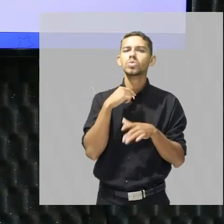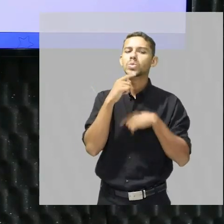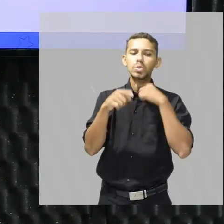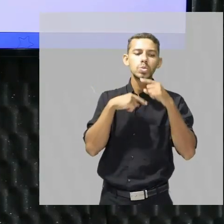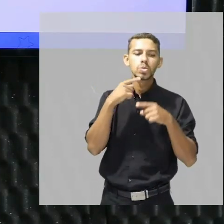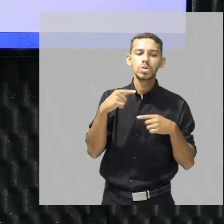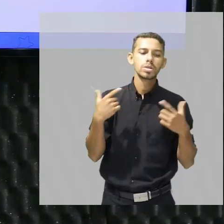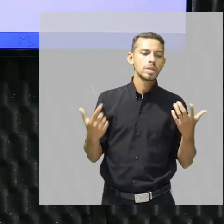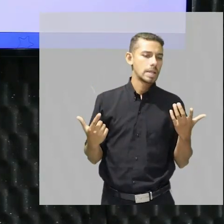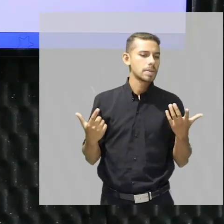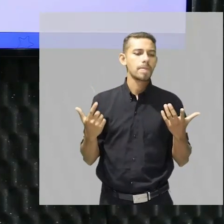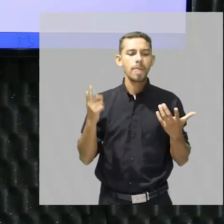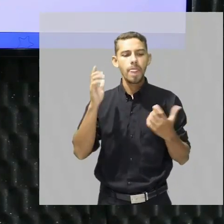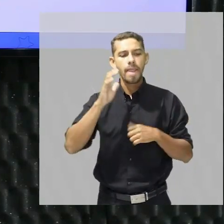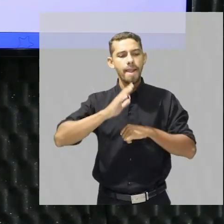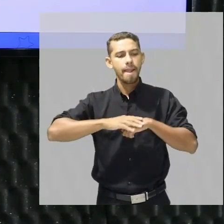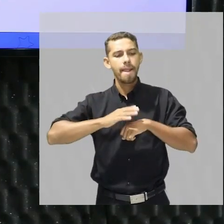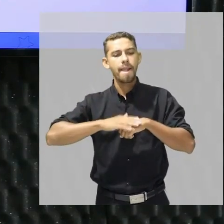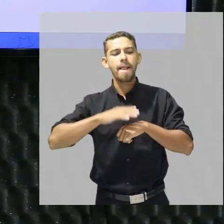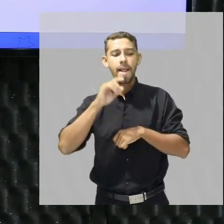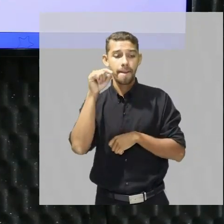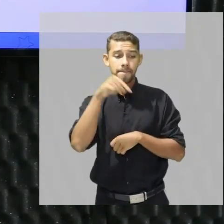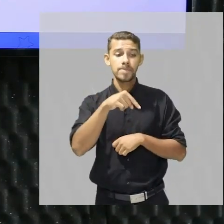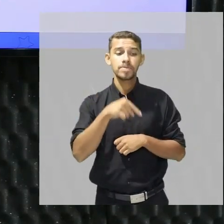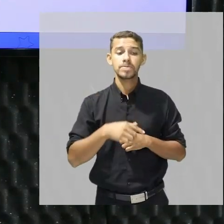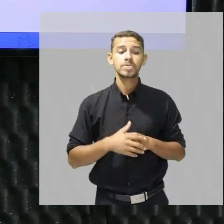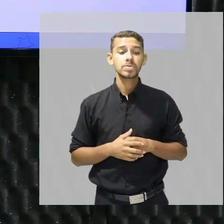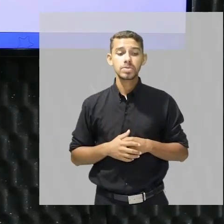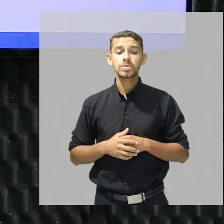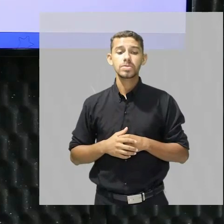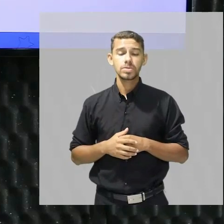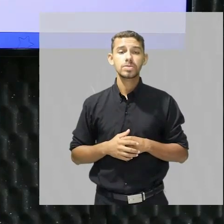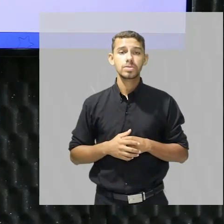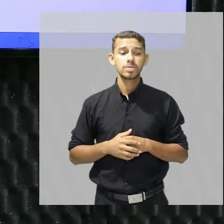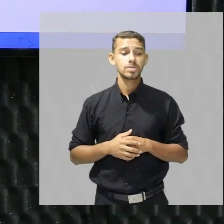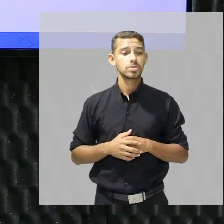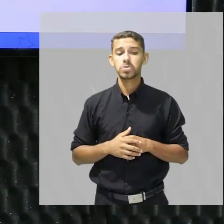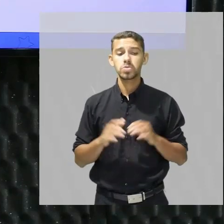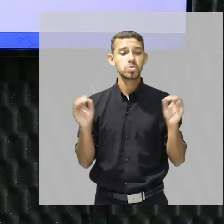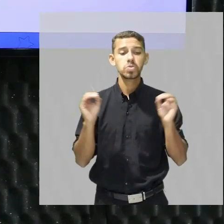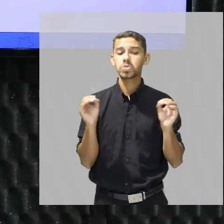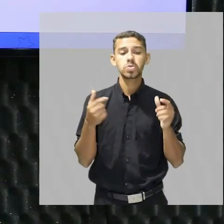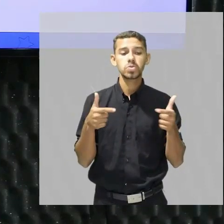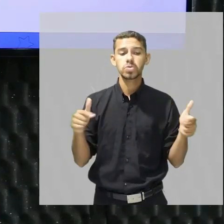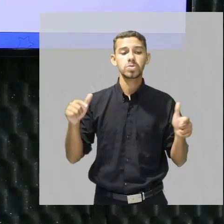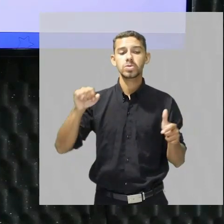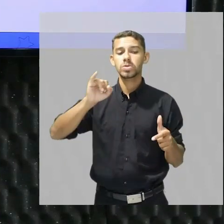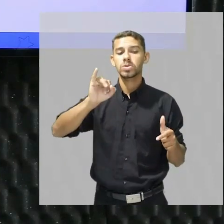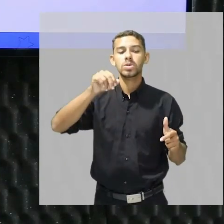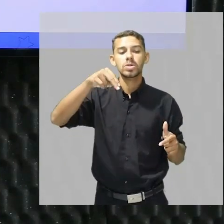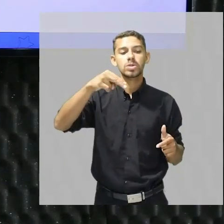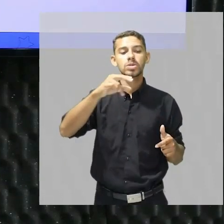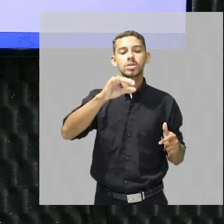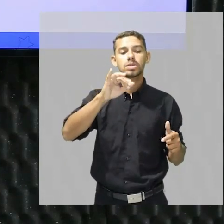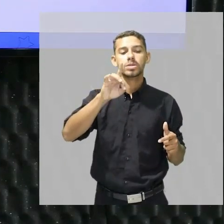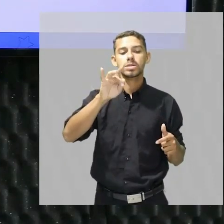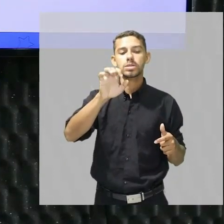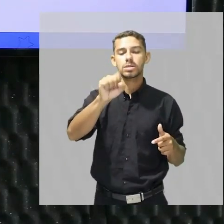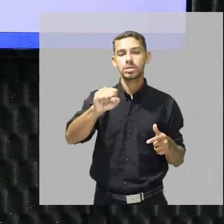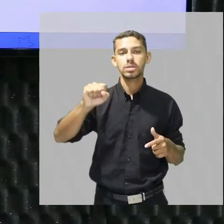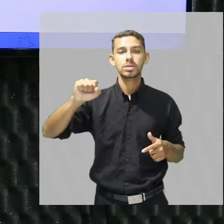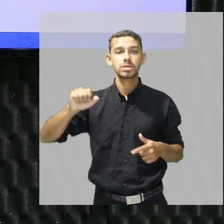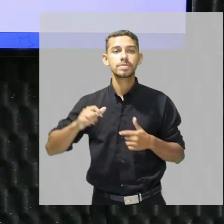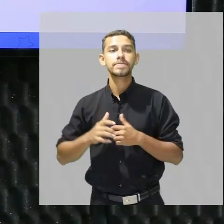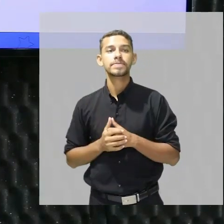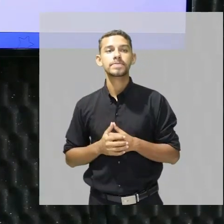suficiente para... na verdade, elas não têm nenhuma influência sobre a incidência da luz solar, essas plantas, tá?